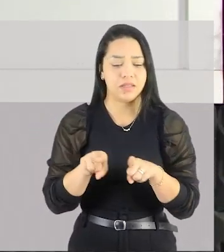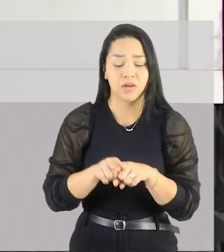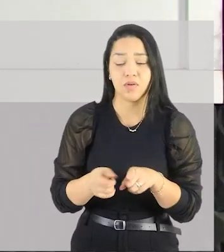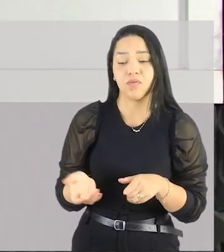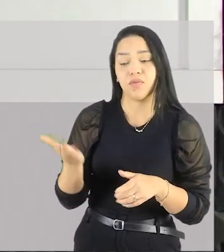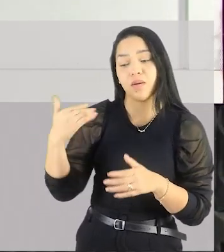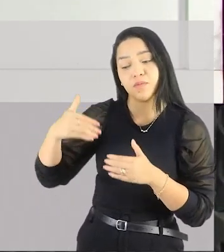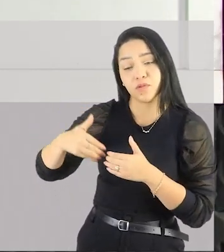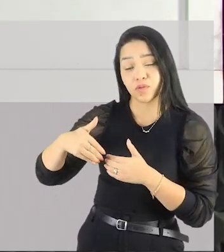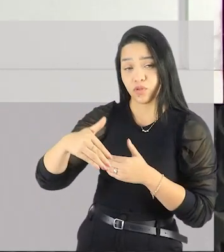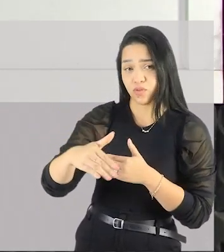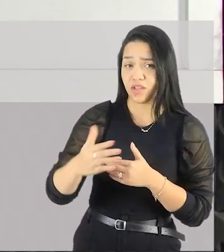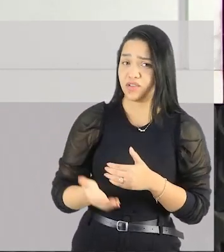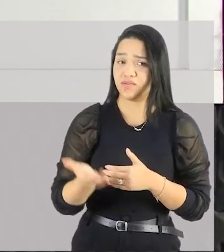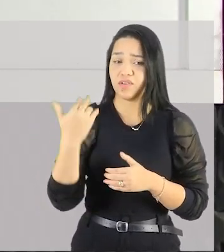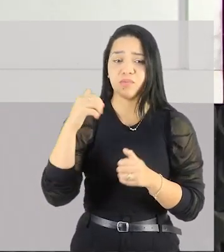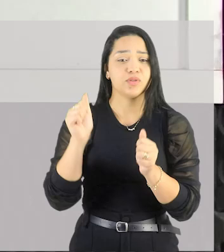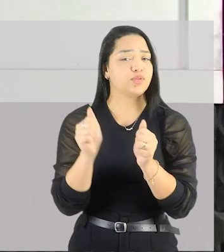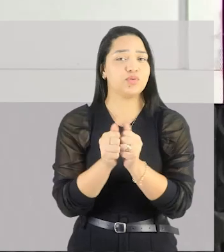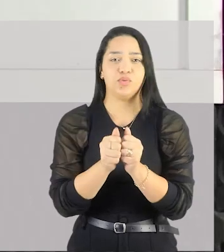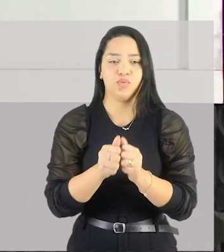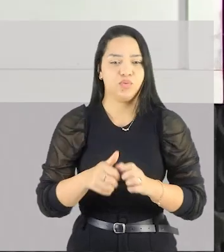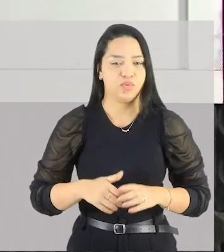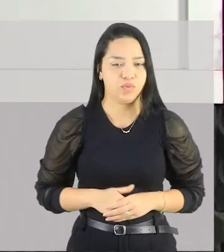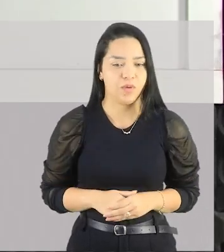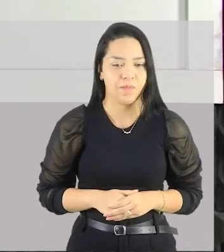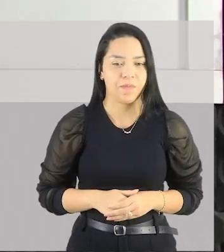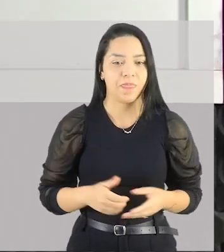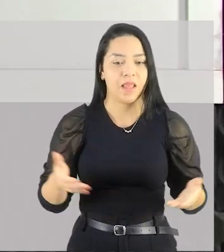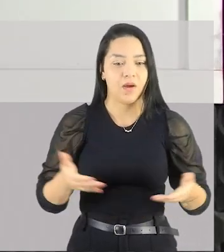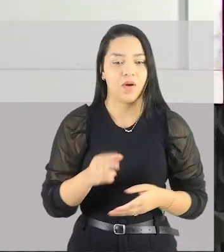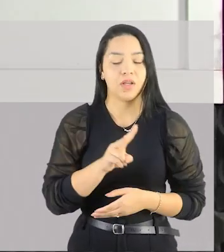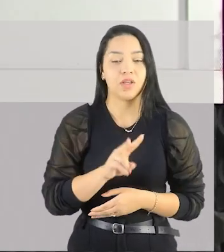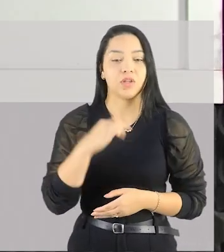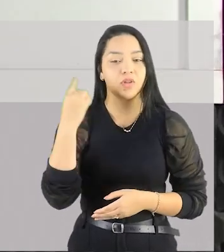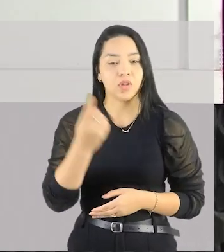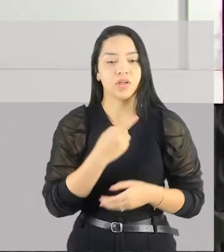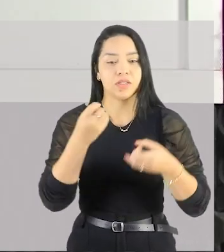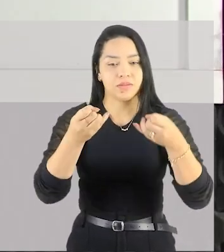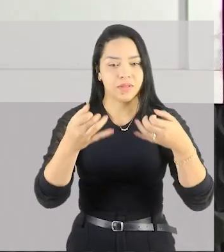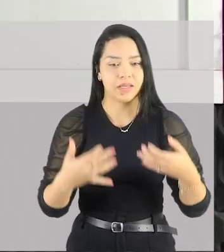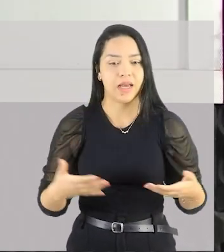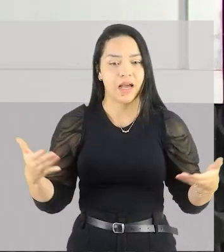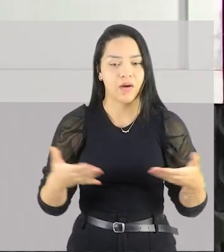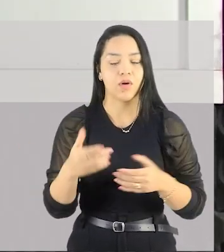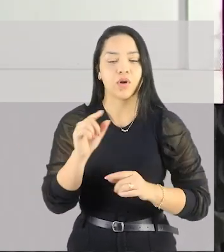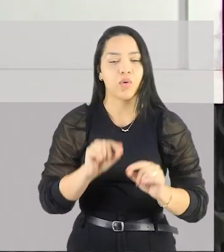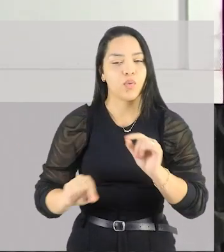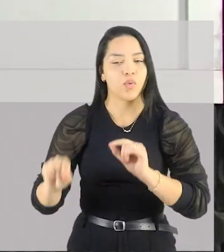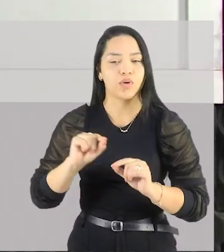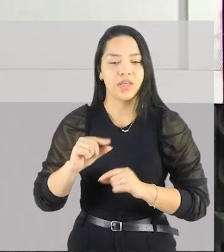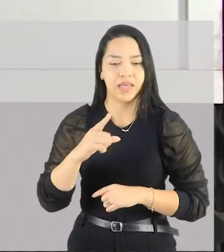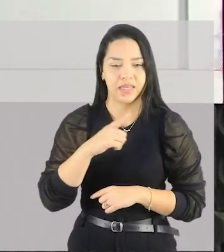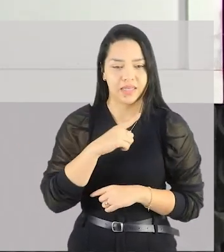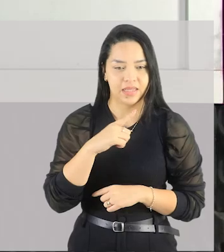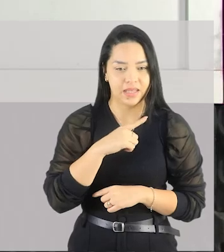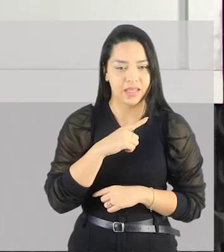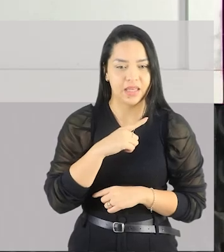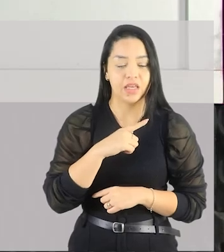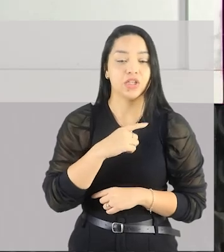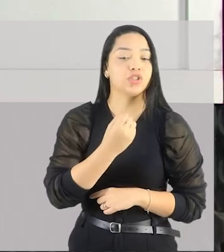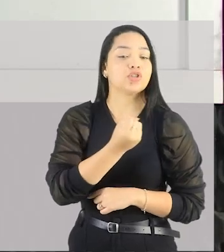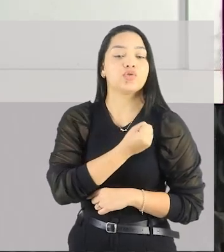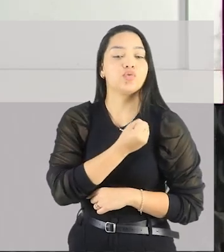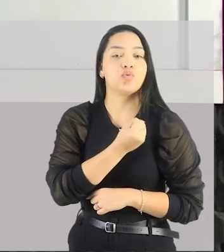dar continuidade, vem comigo. A questão que iremos ver agora será exatamente a